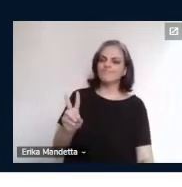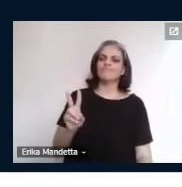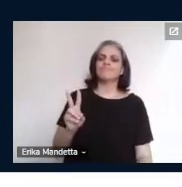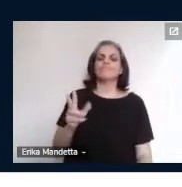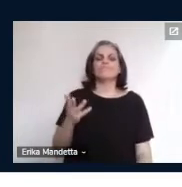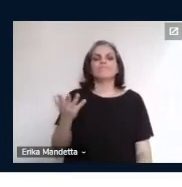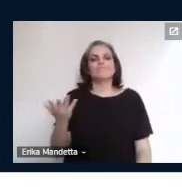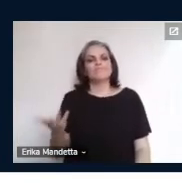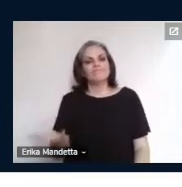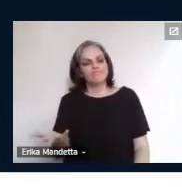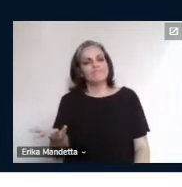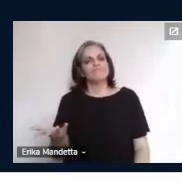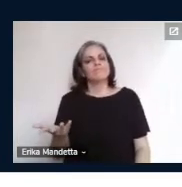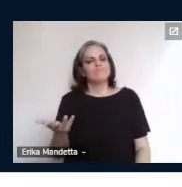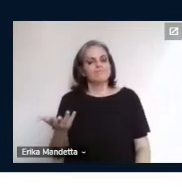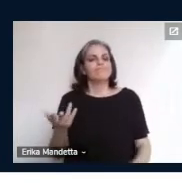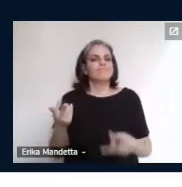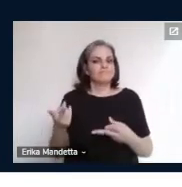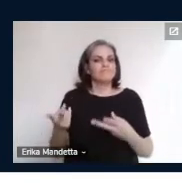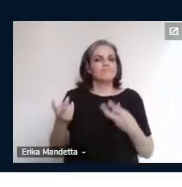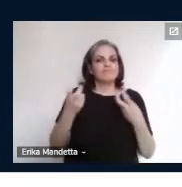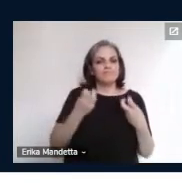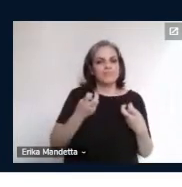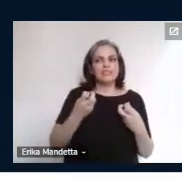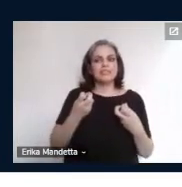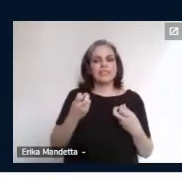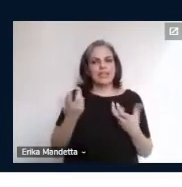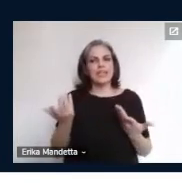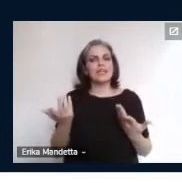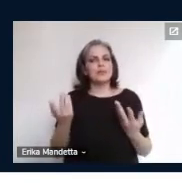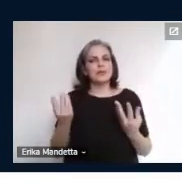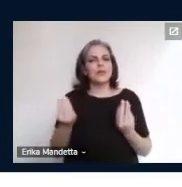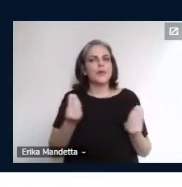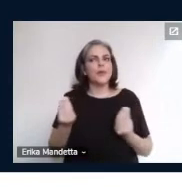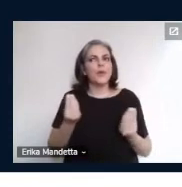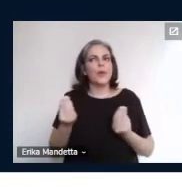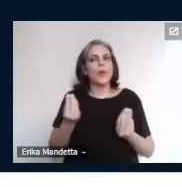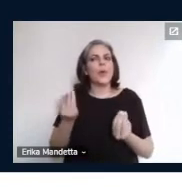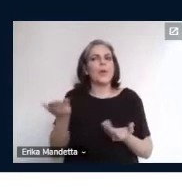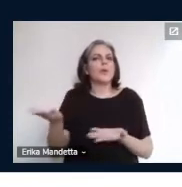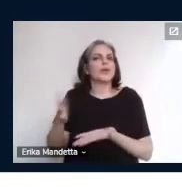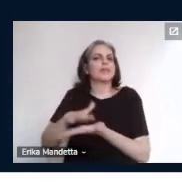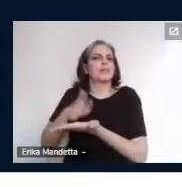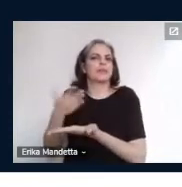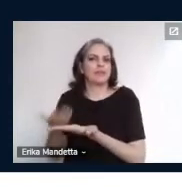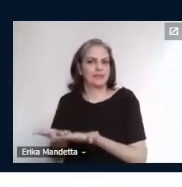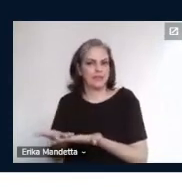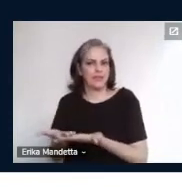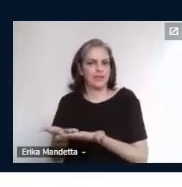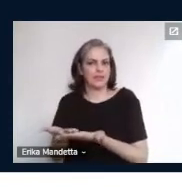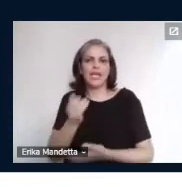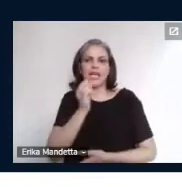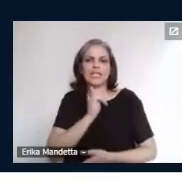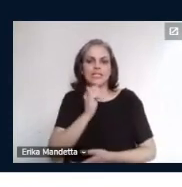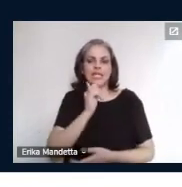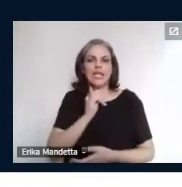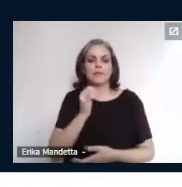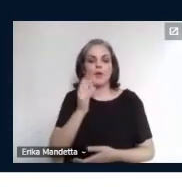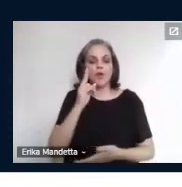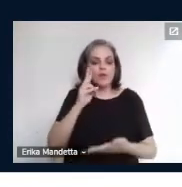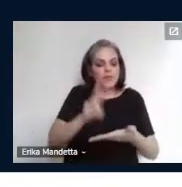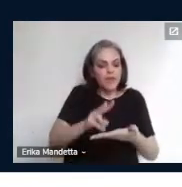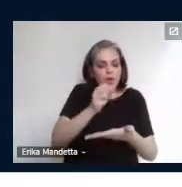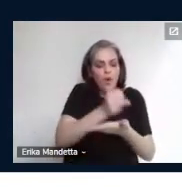muito vinculado à questão da interpretação, principalmente na análise dos contratos essa